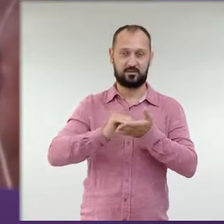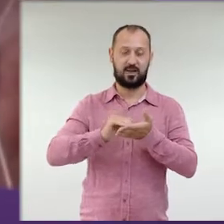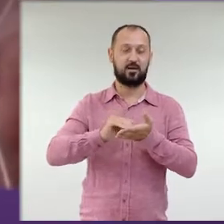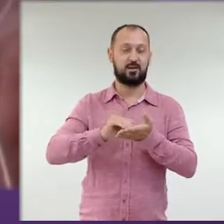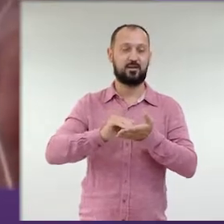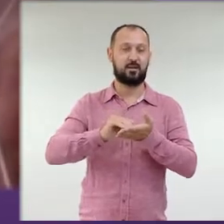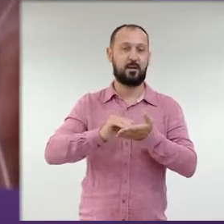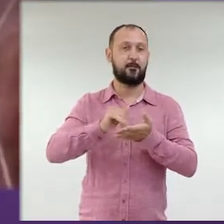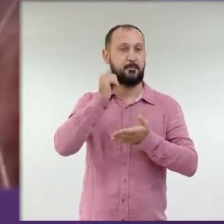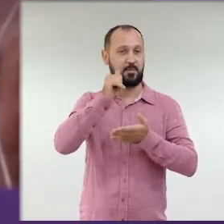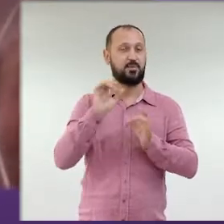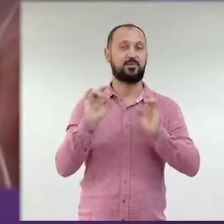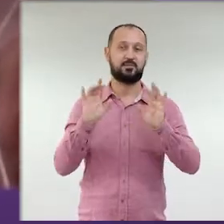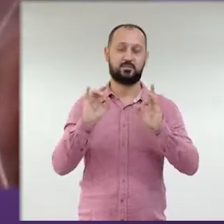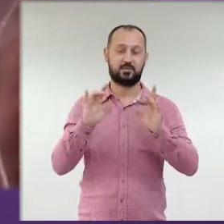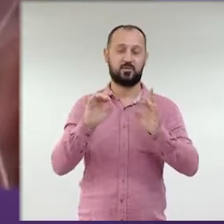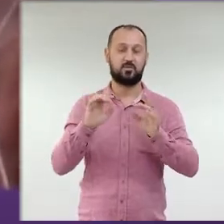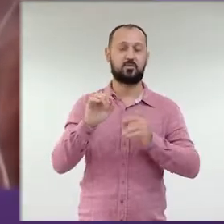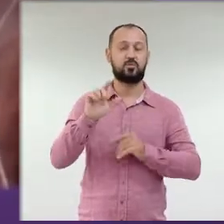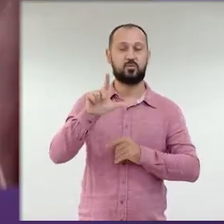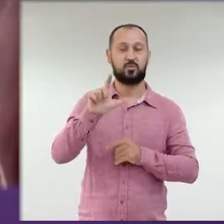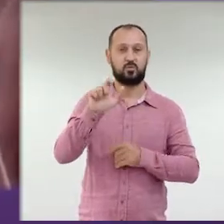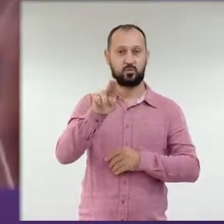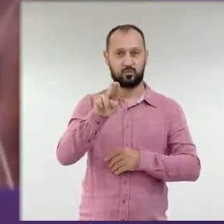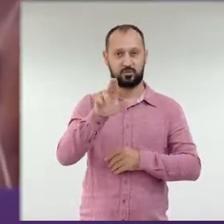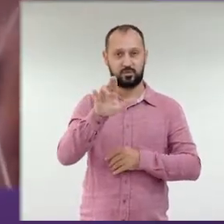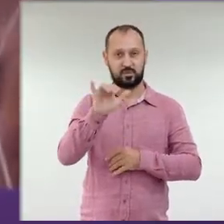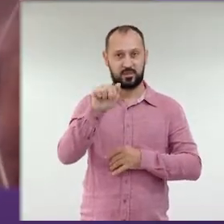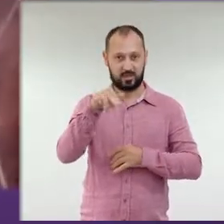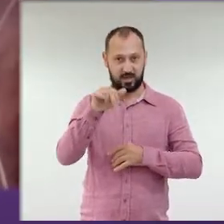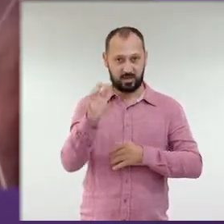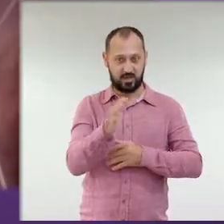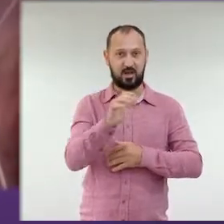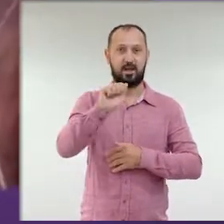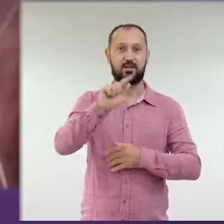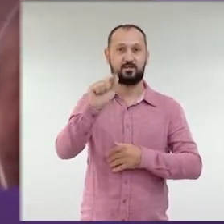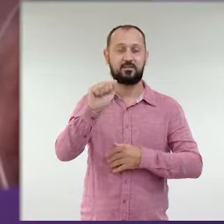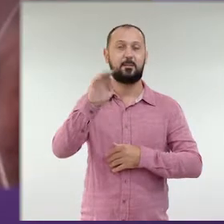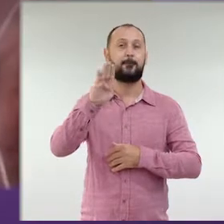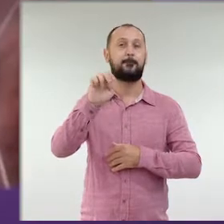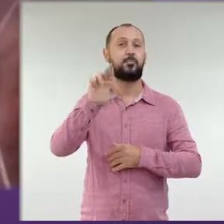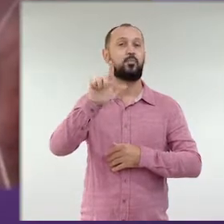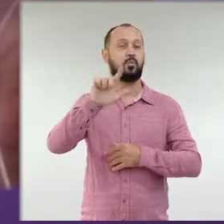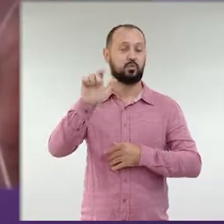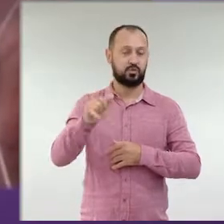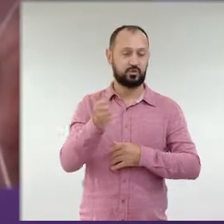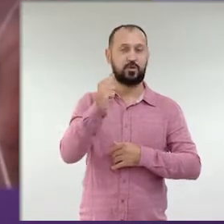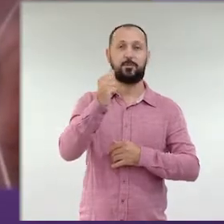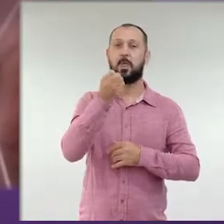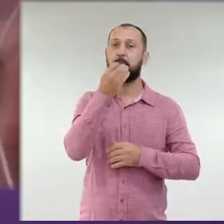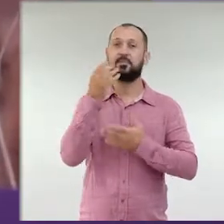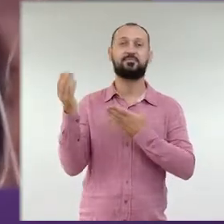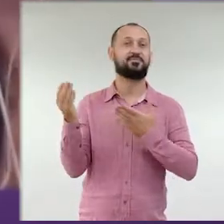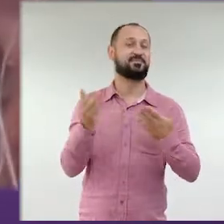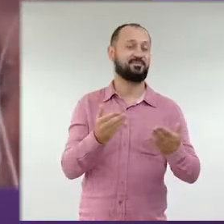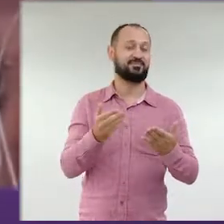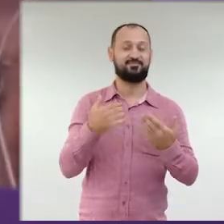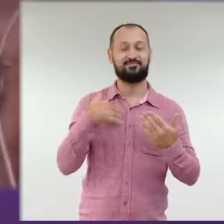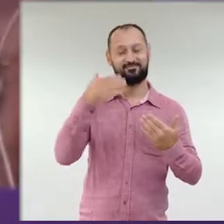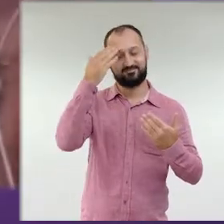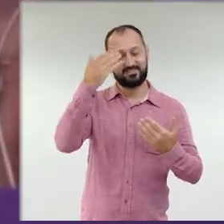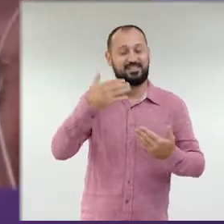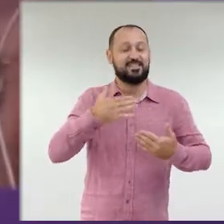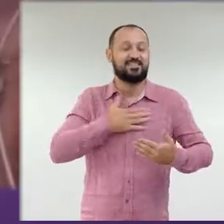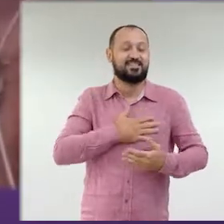de Políticas Públicas para Mulheres, a Luciana Zambuja. Seja muito bem-vinda, Luciana. Obrigada, Lívia. Sempre